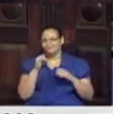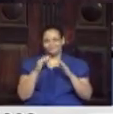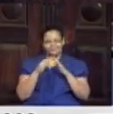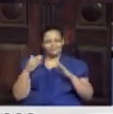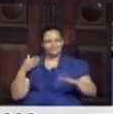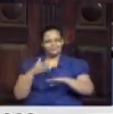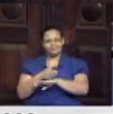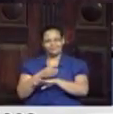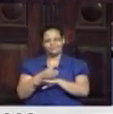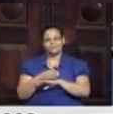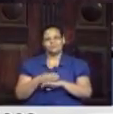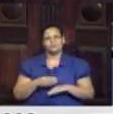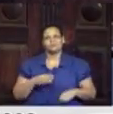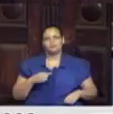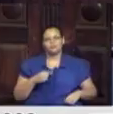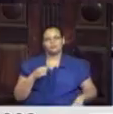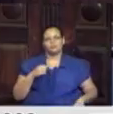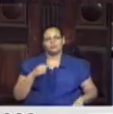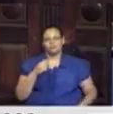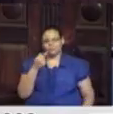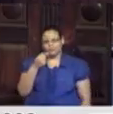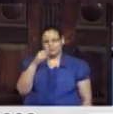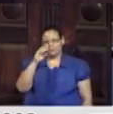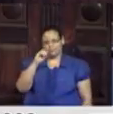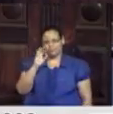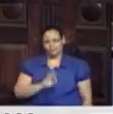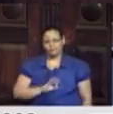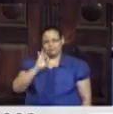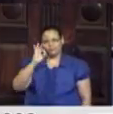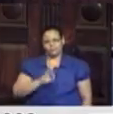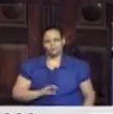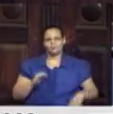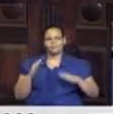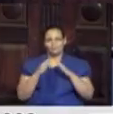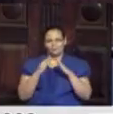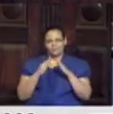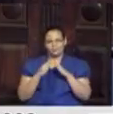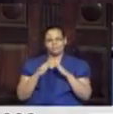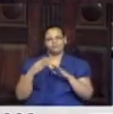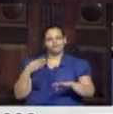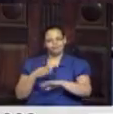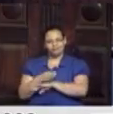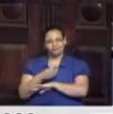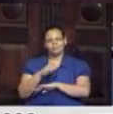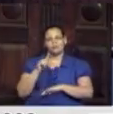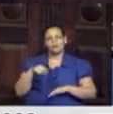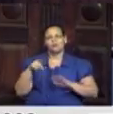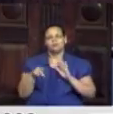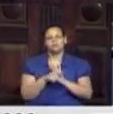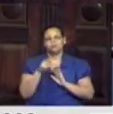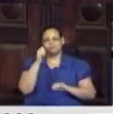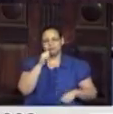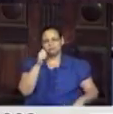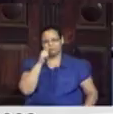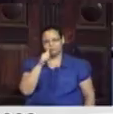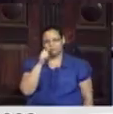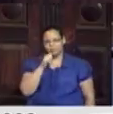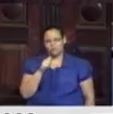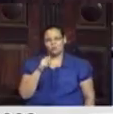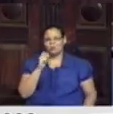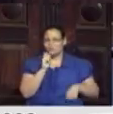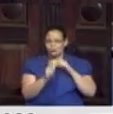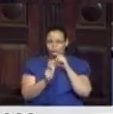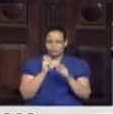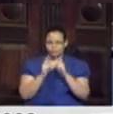casos registrados, dos quais cerca de 70% domicílios de mulheres. Calúnia,